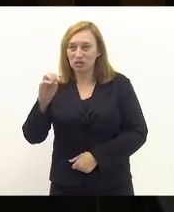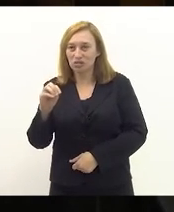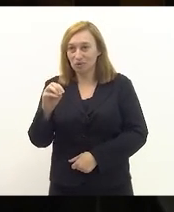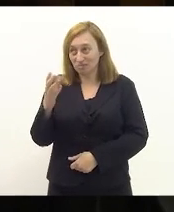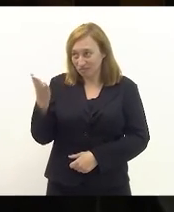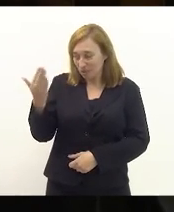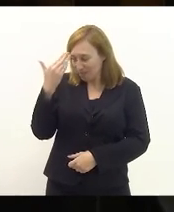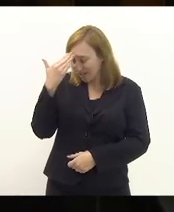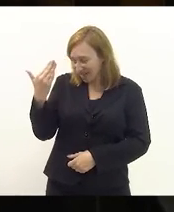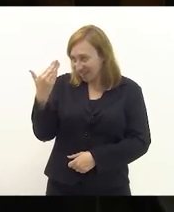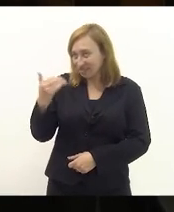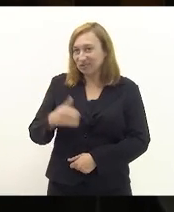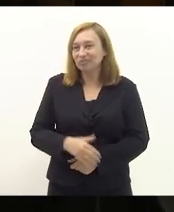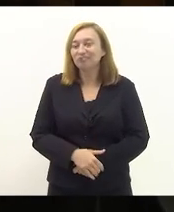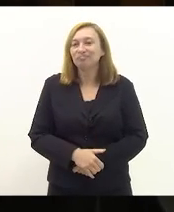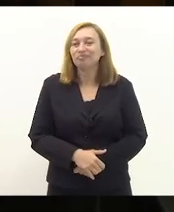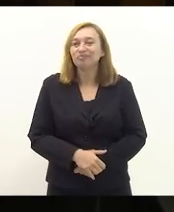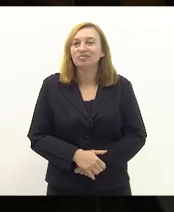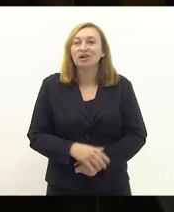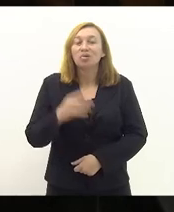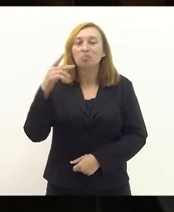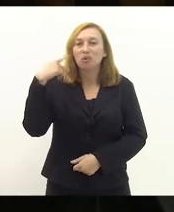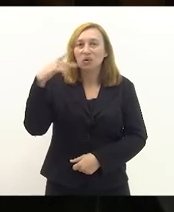sobrinho Muito obrigado político